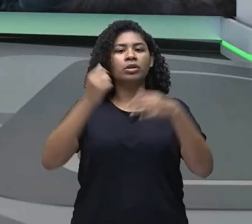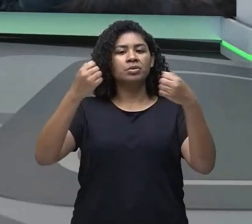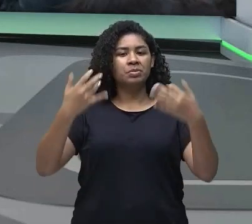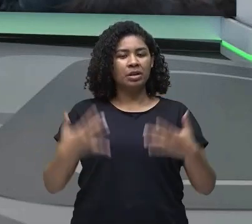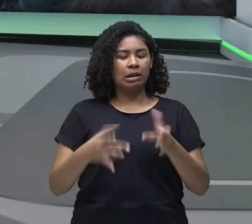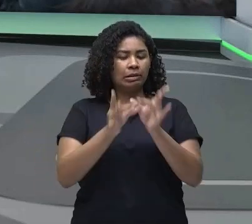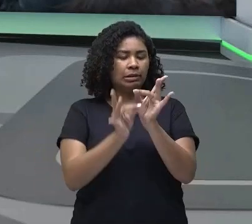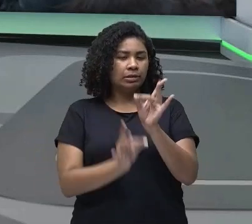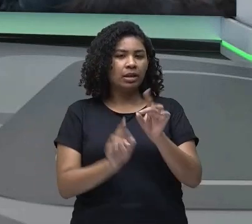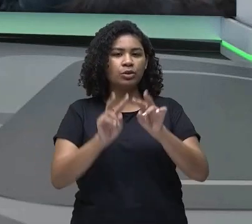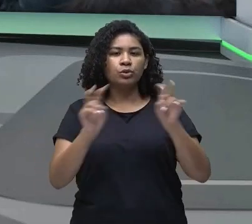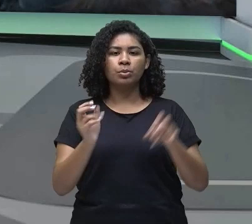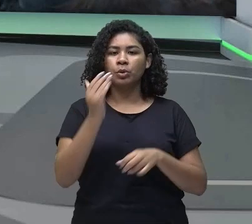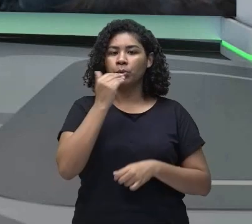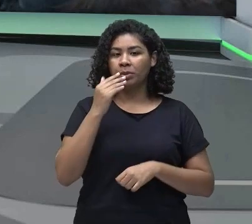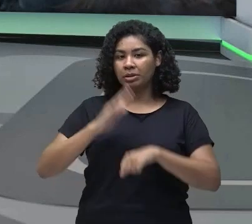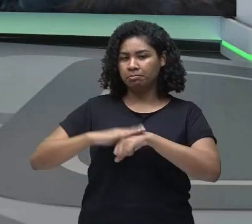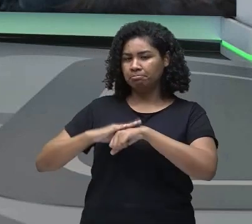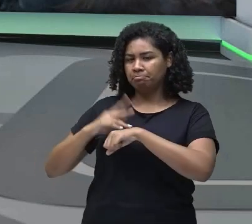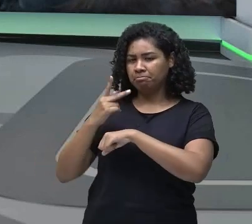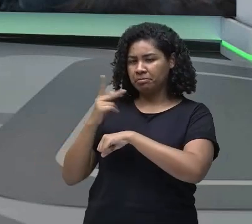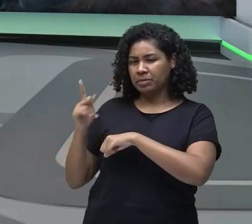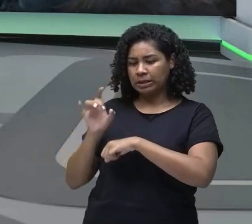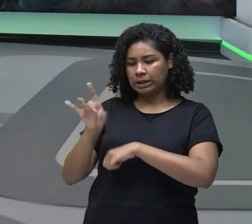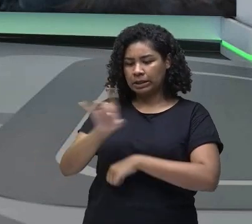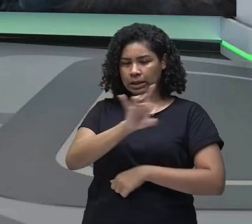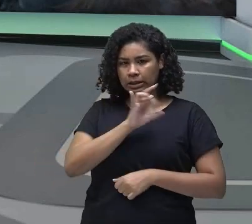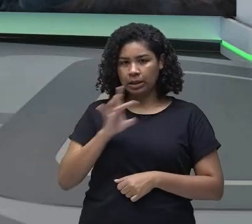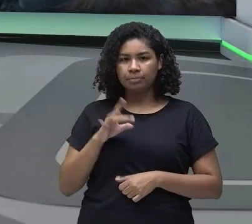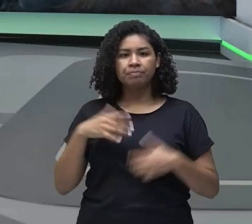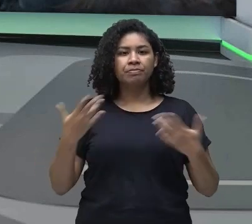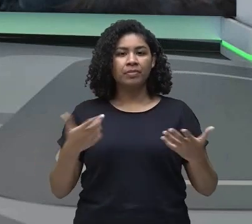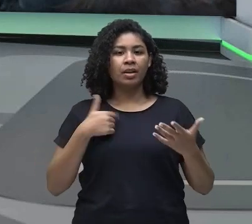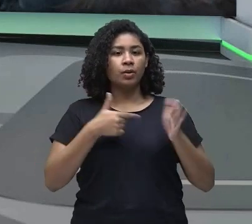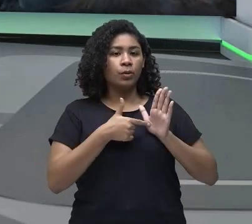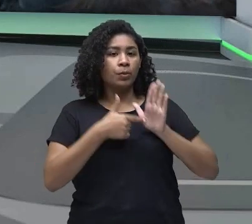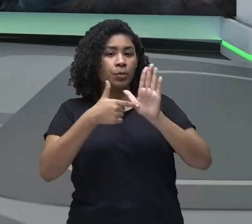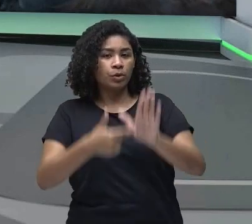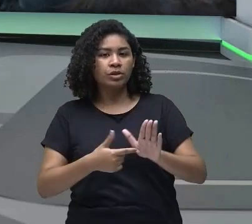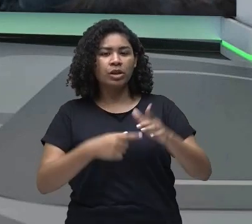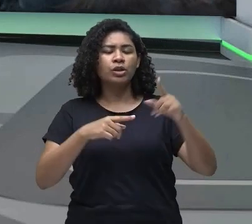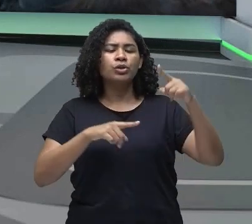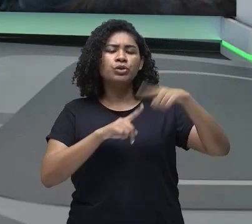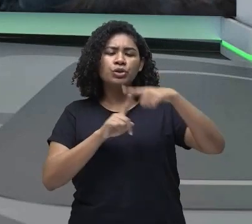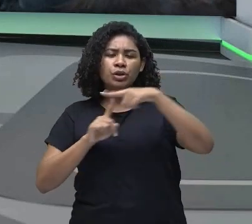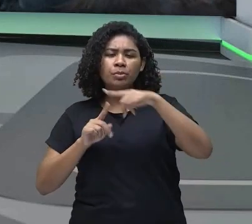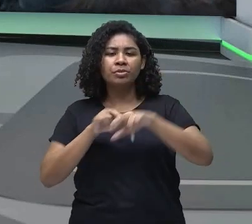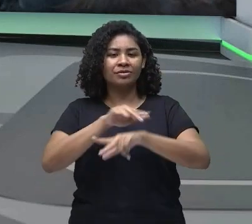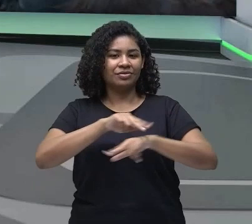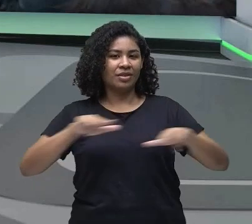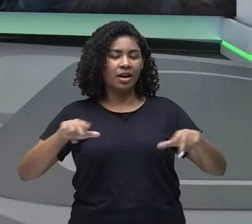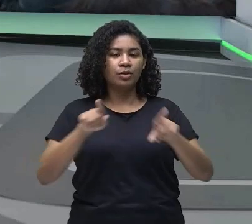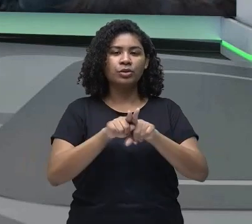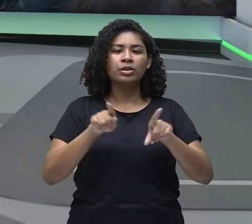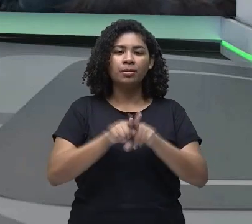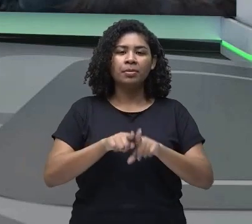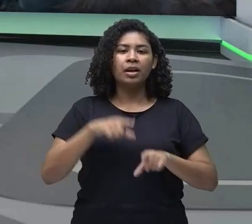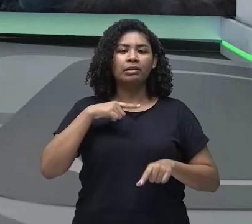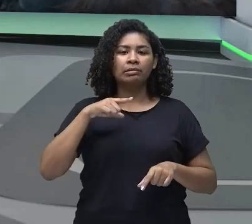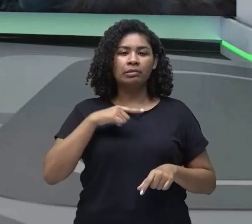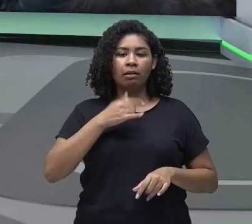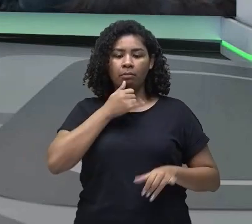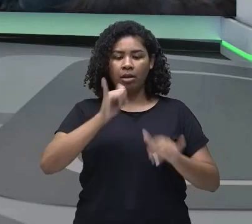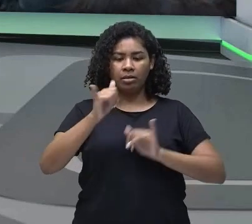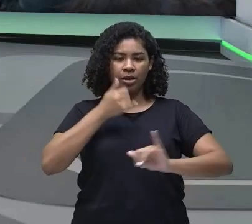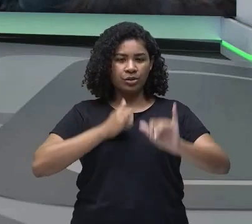sua alimentação. Classificamos seres autótrofos e heterótrofos, falamos aí dos níveis tróficos de energias